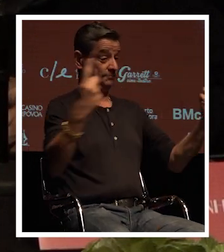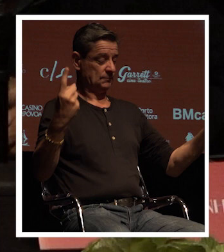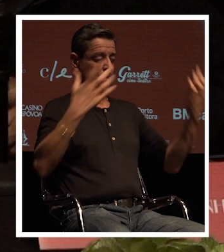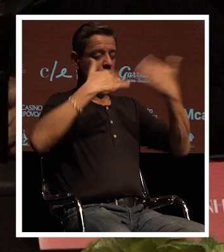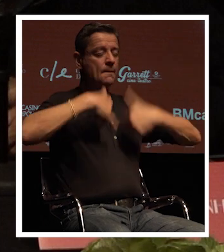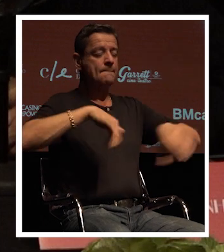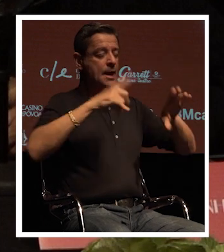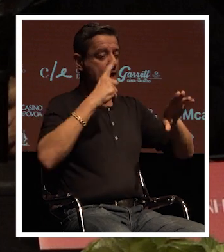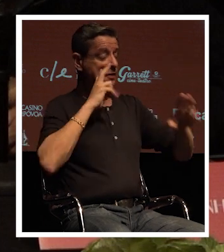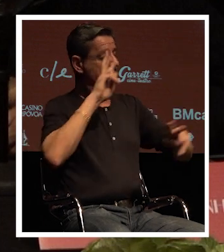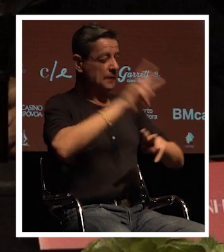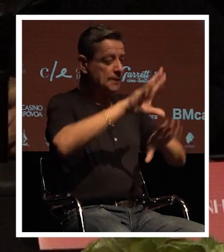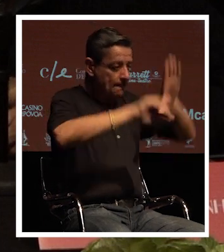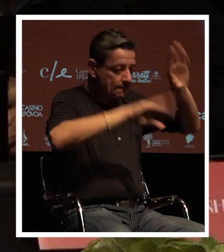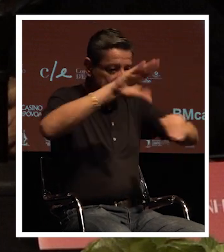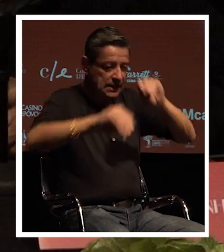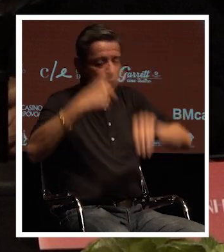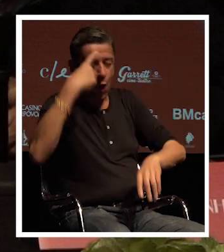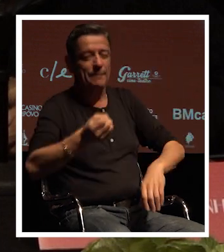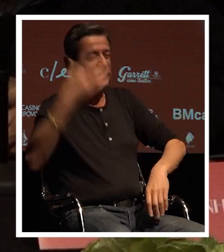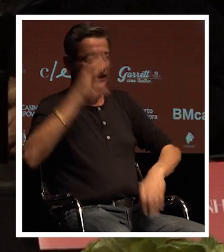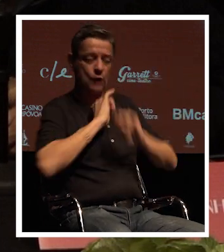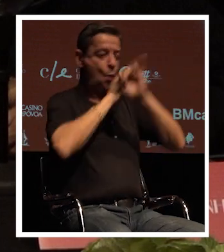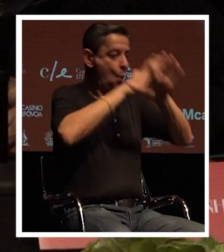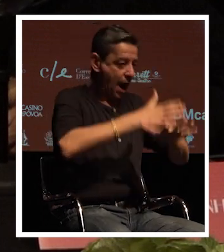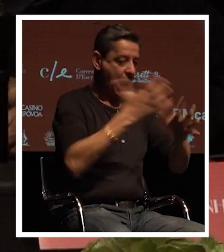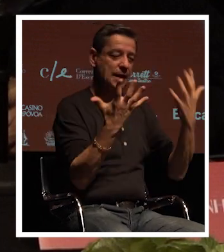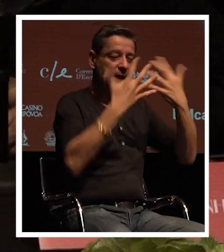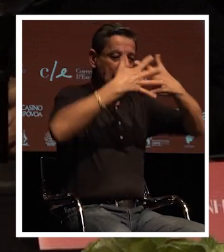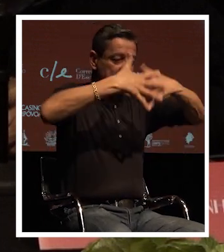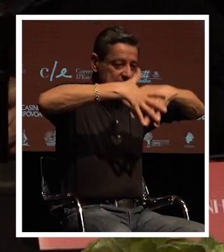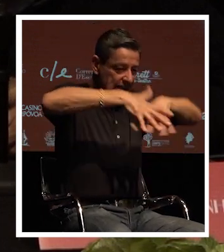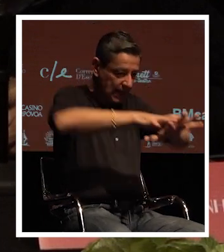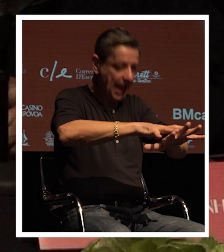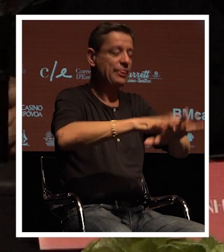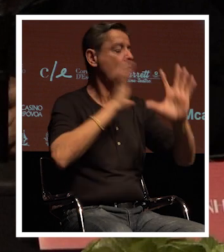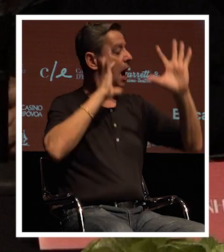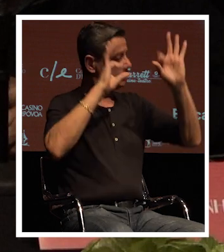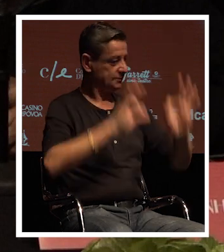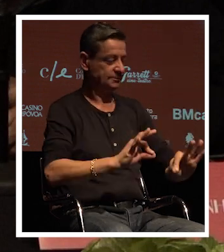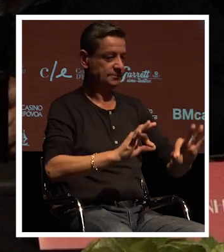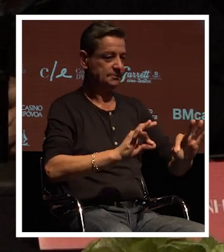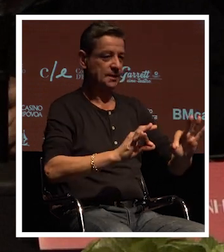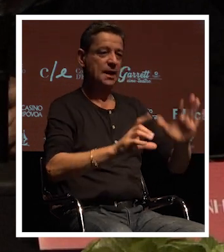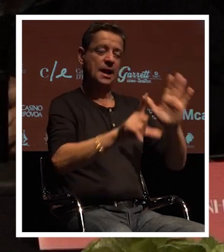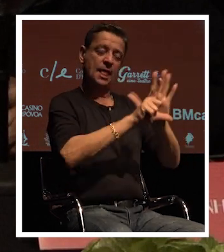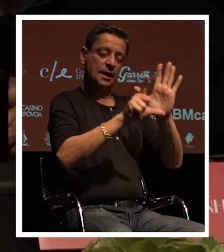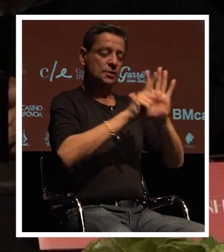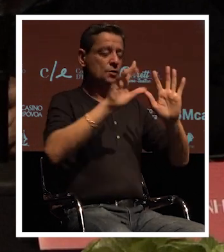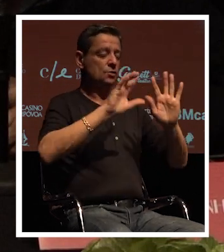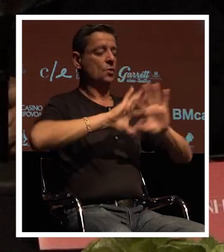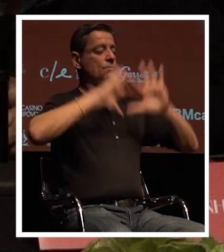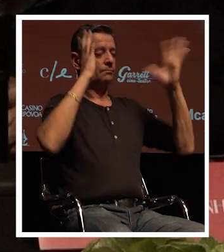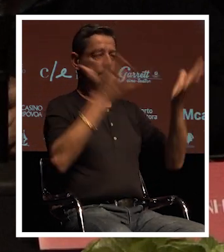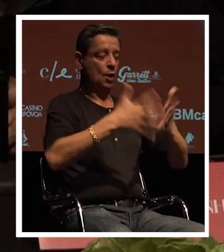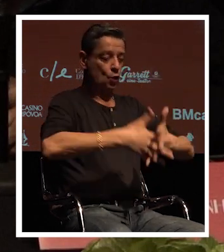que não seja visível palpável compreensível está integrado na nossa animalidade nas leis universais que